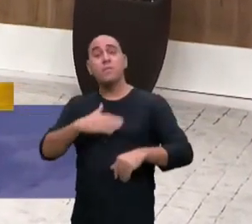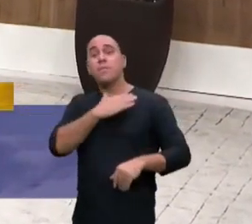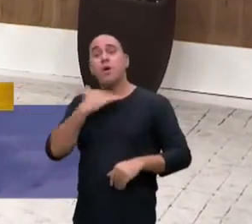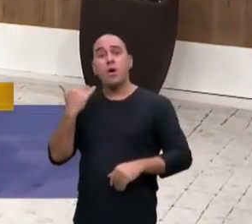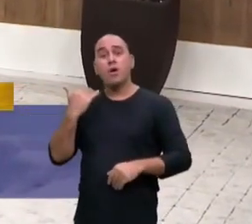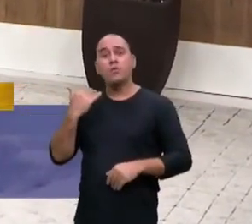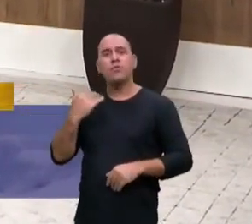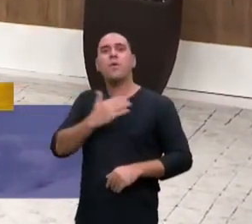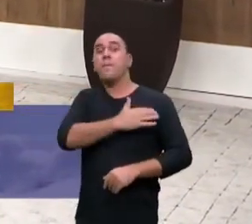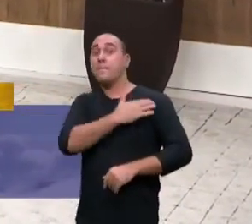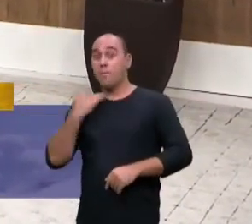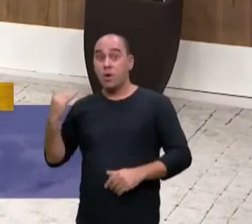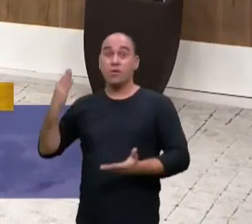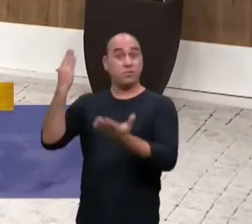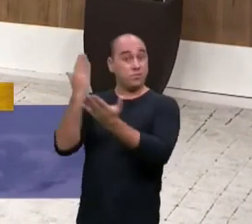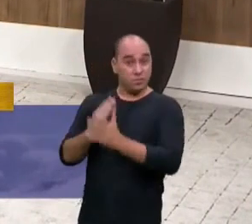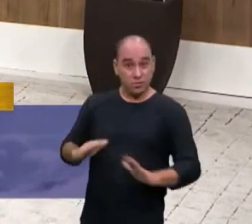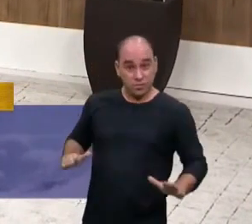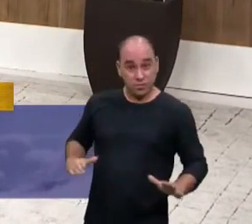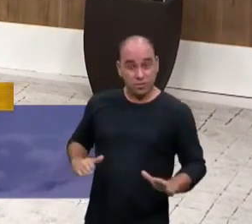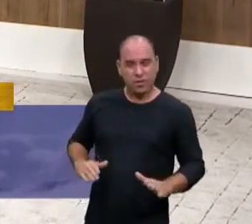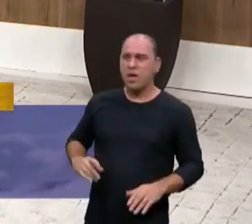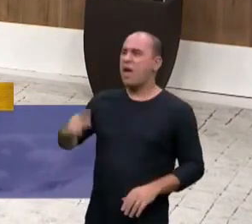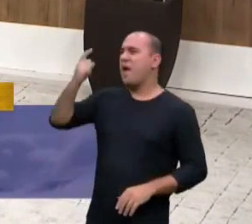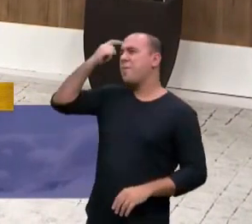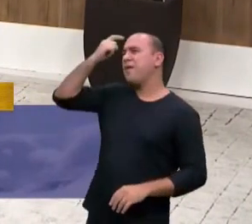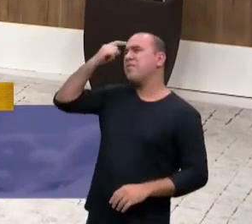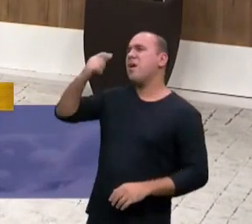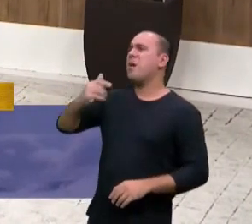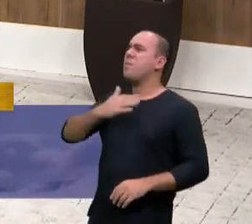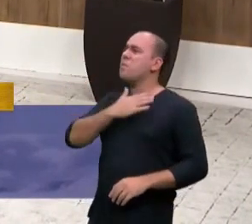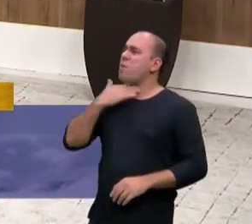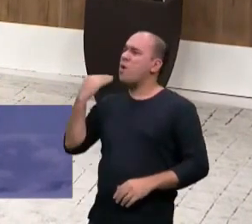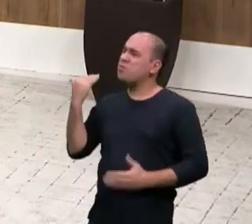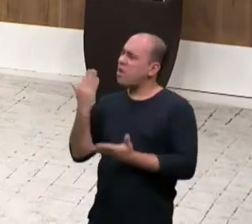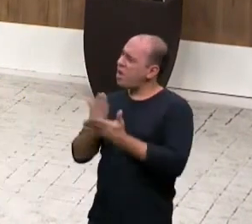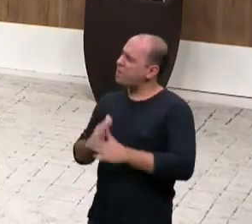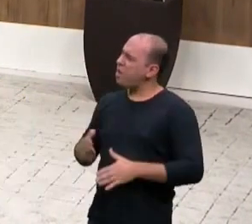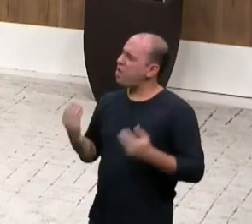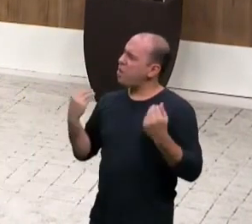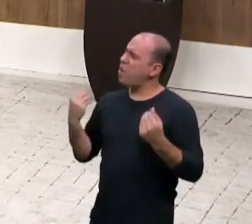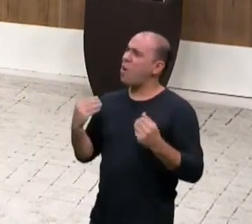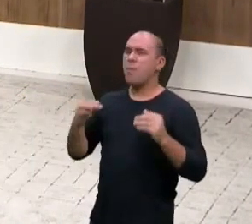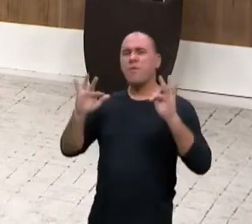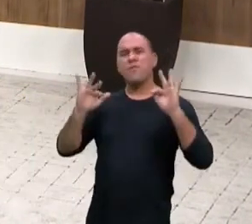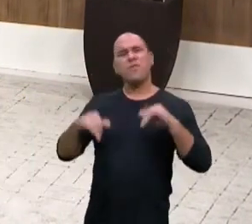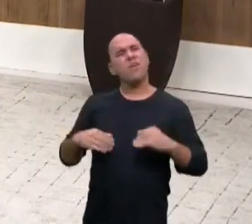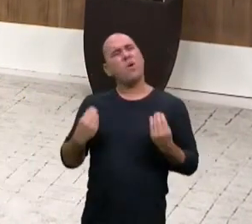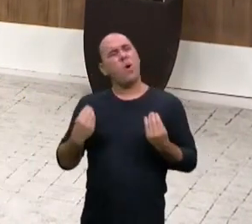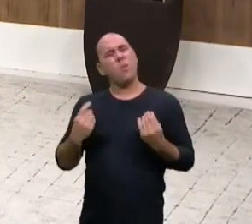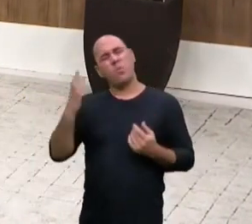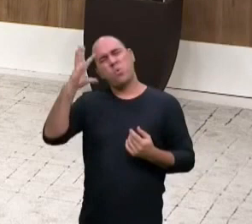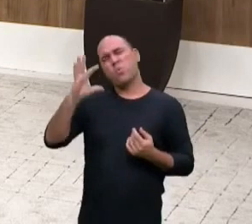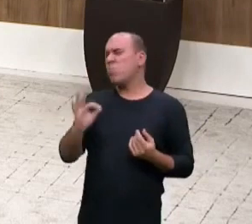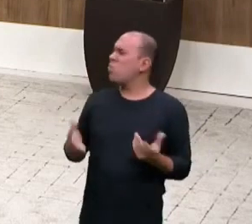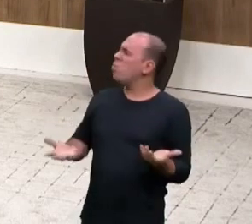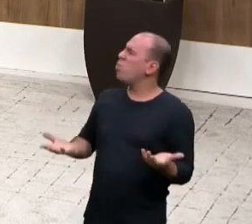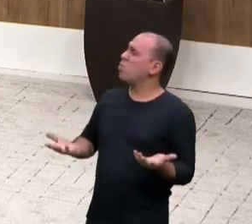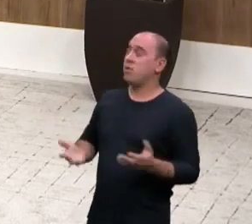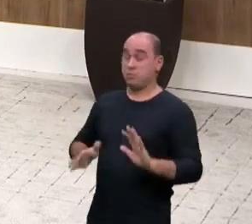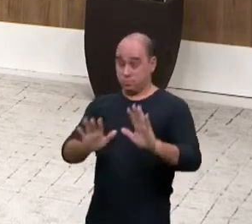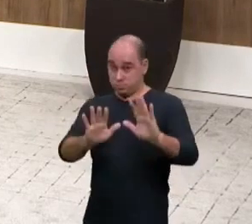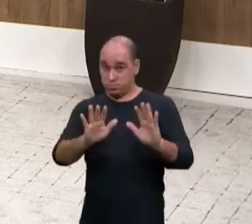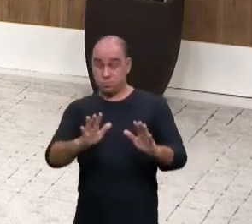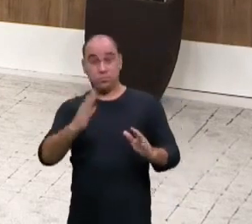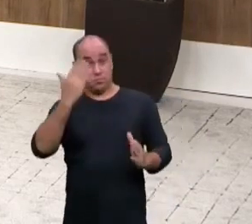tema impactante né O fim da Morte alguns acho que a morte saiu fim hoje você vai ver no fim da morte Portanto para entender